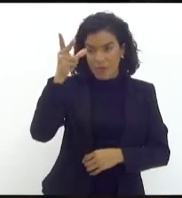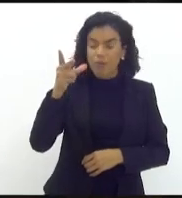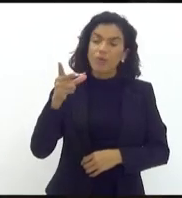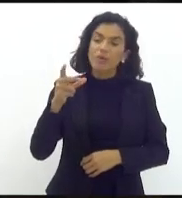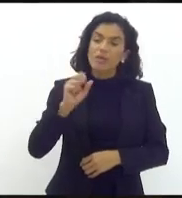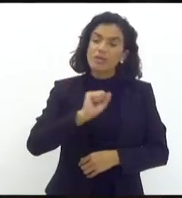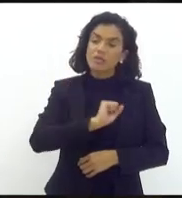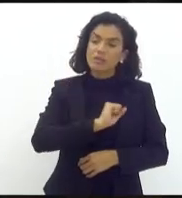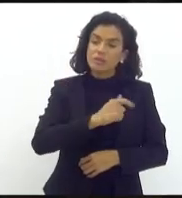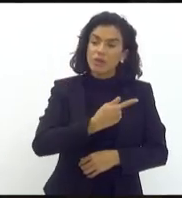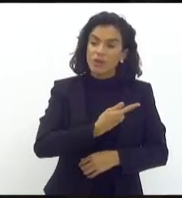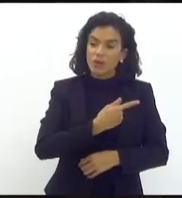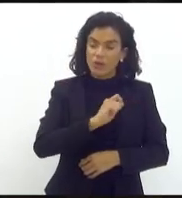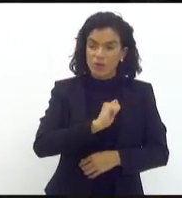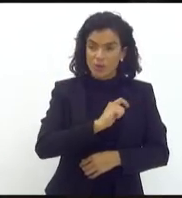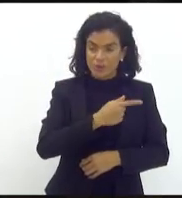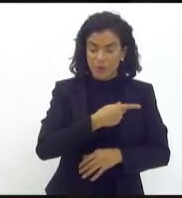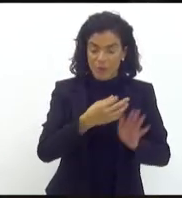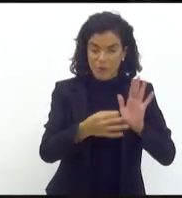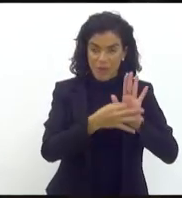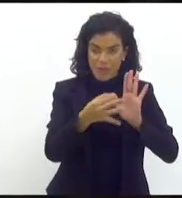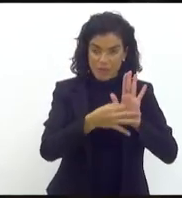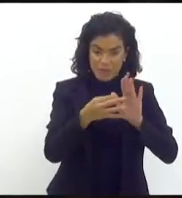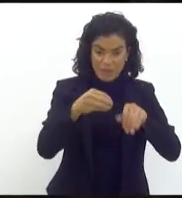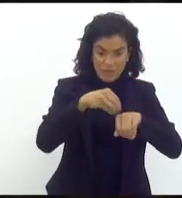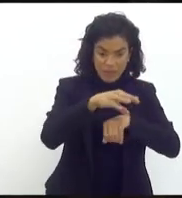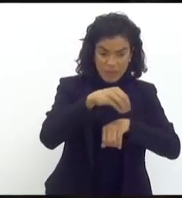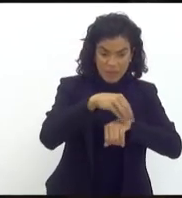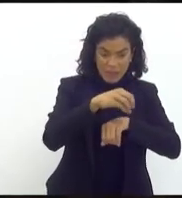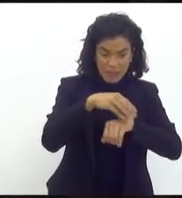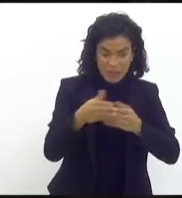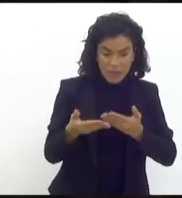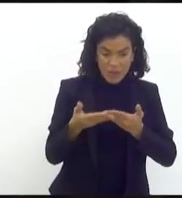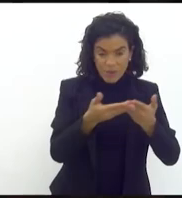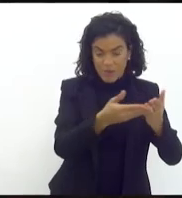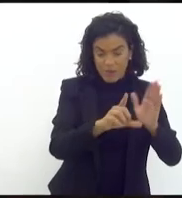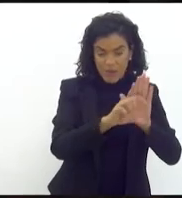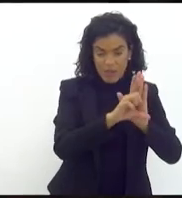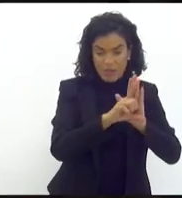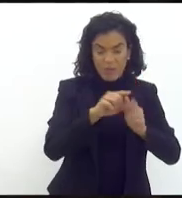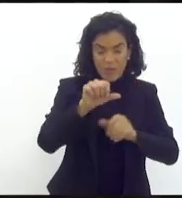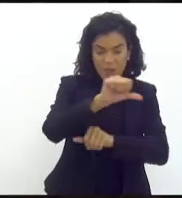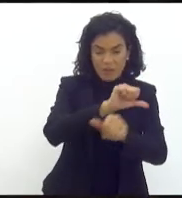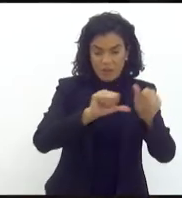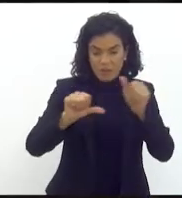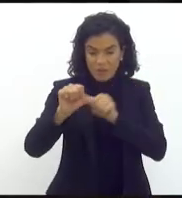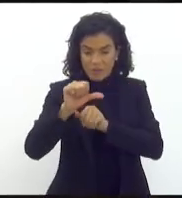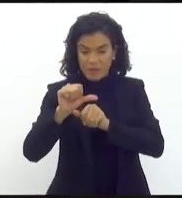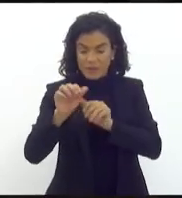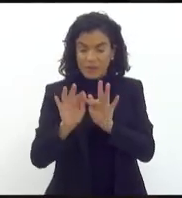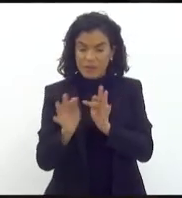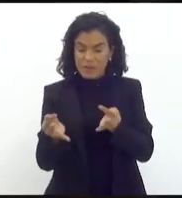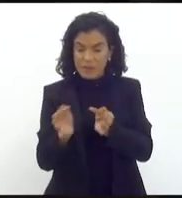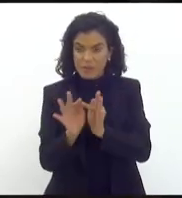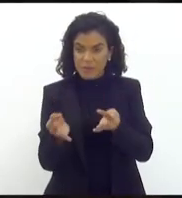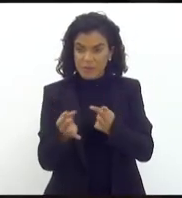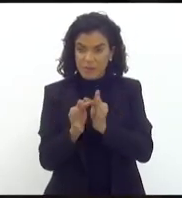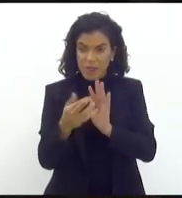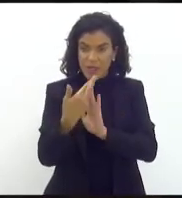Gonçalo parecer da comissão de indicações legislativas pela transformação indicação simples